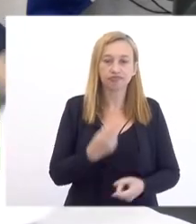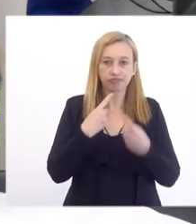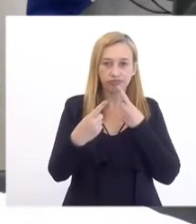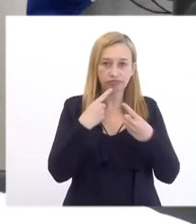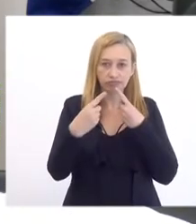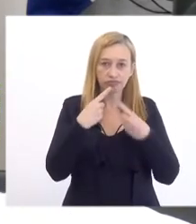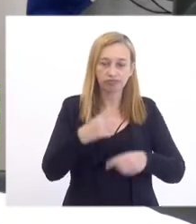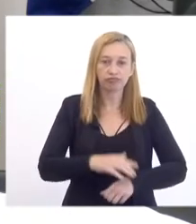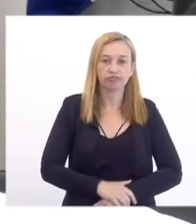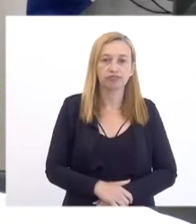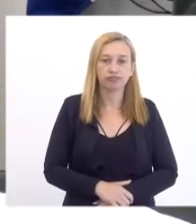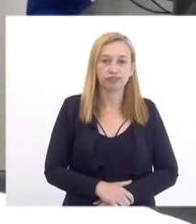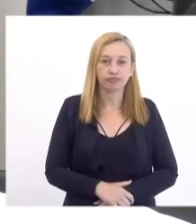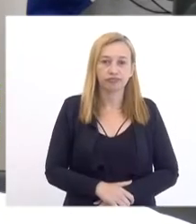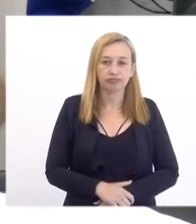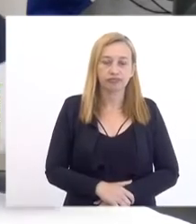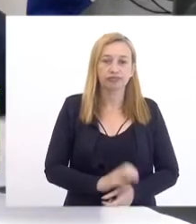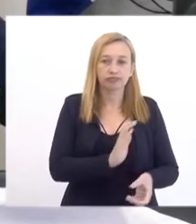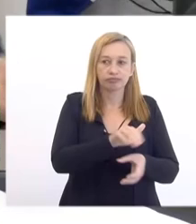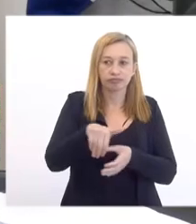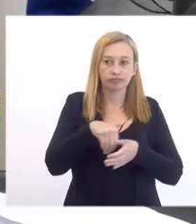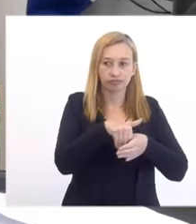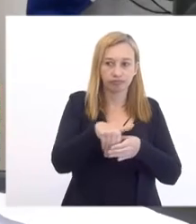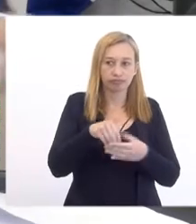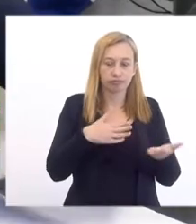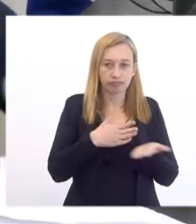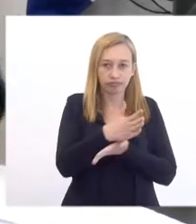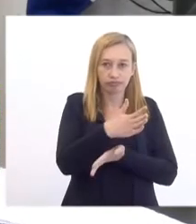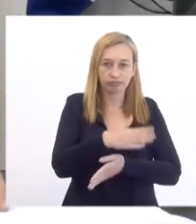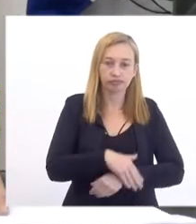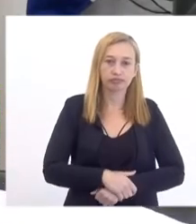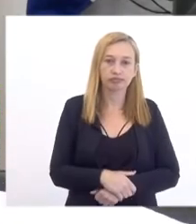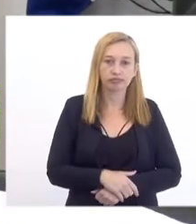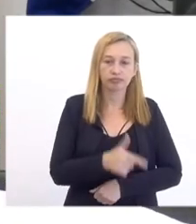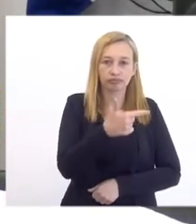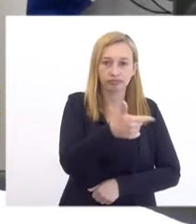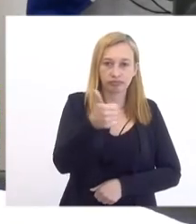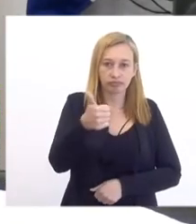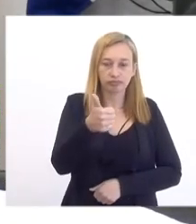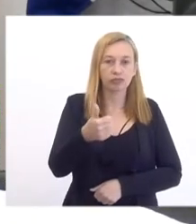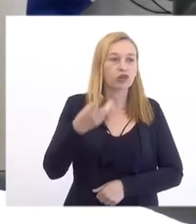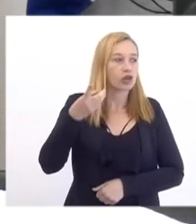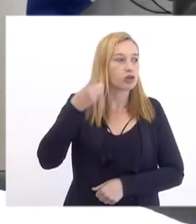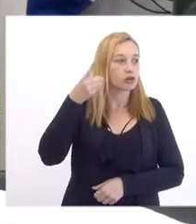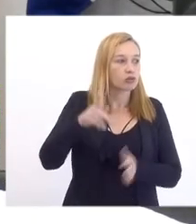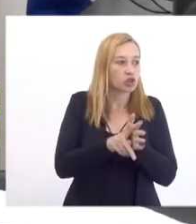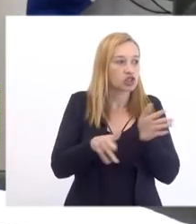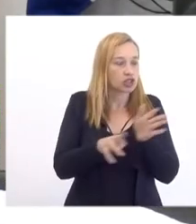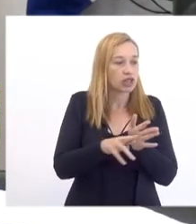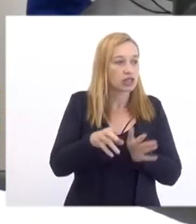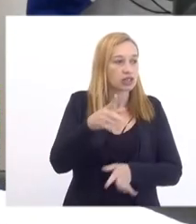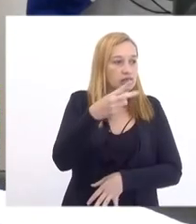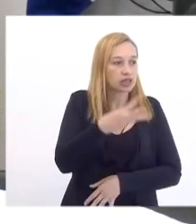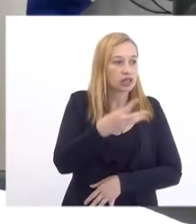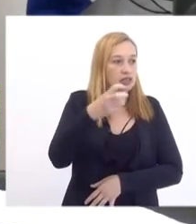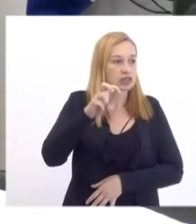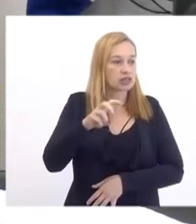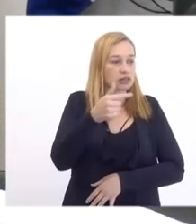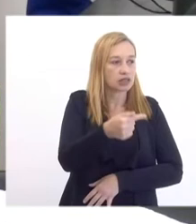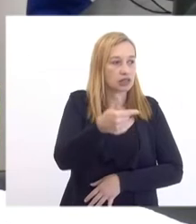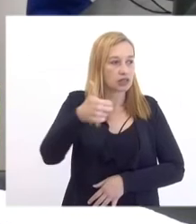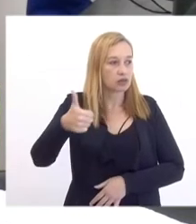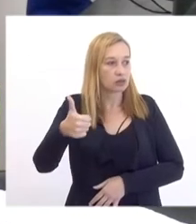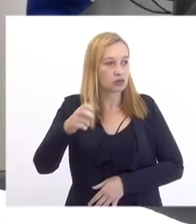discussão, em votação, aprovado. 21, projeto de lei 3572/2021,